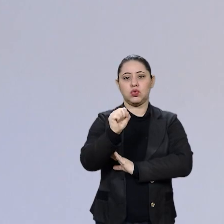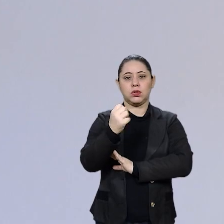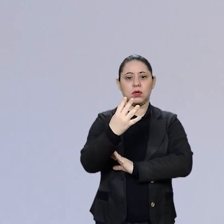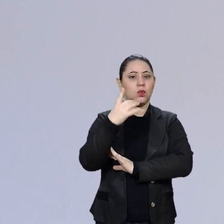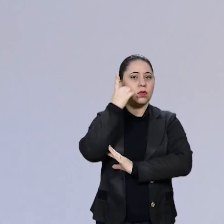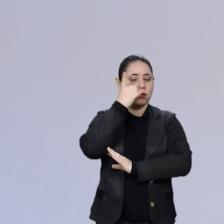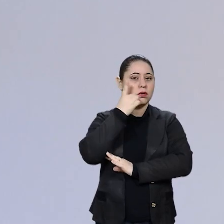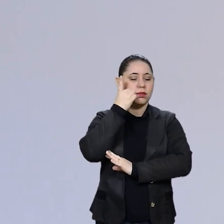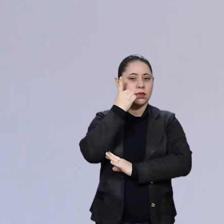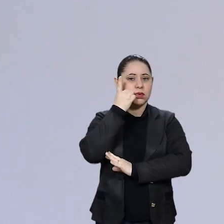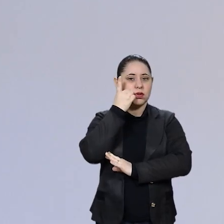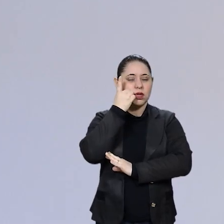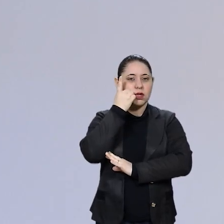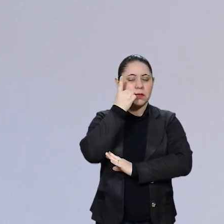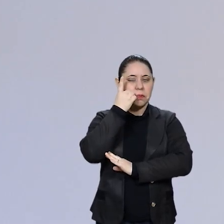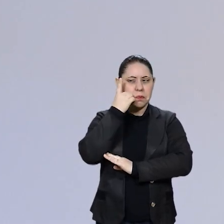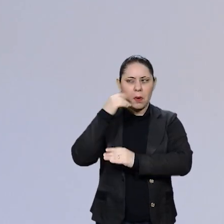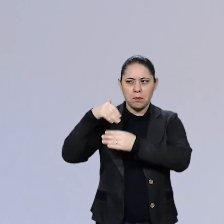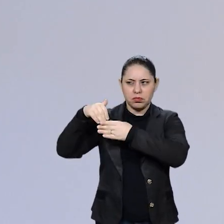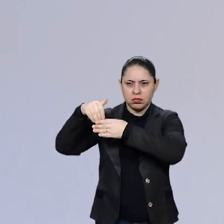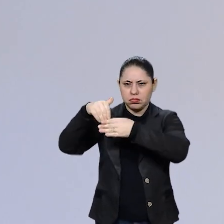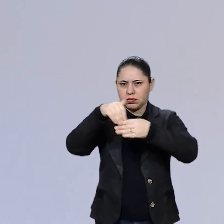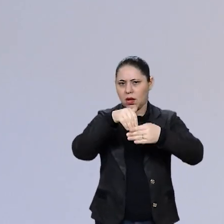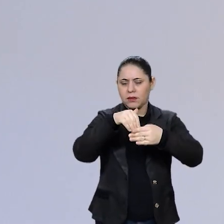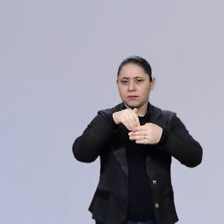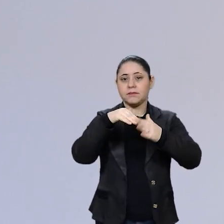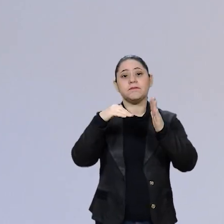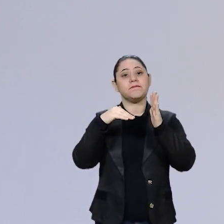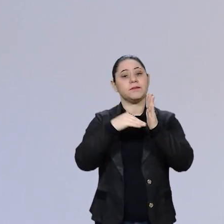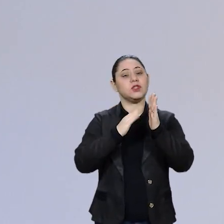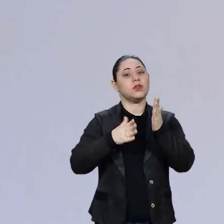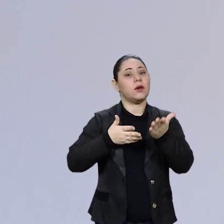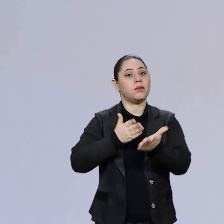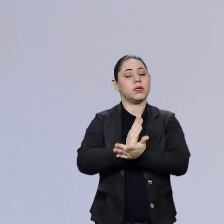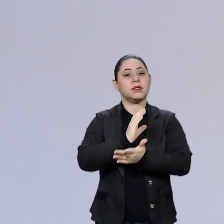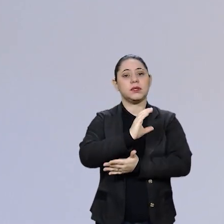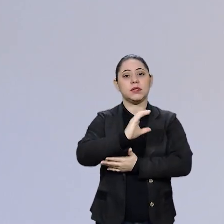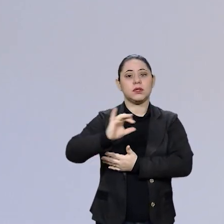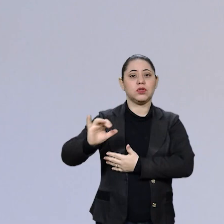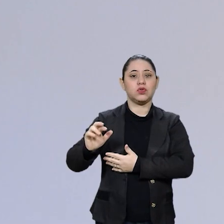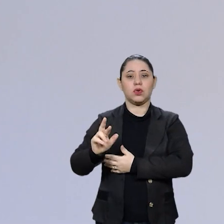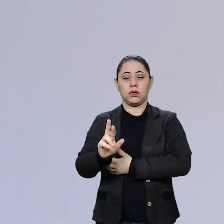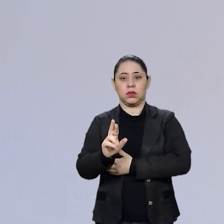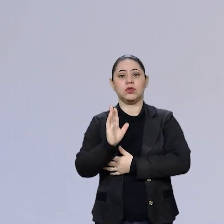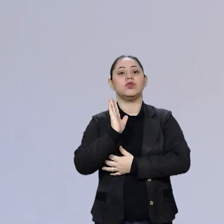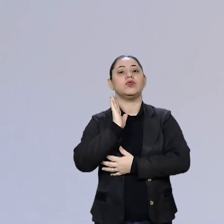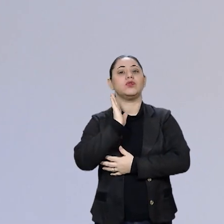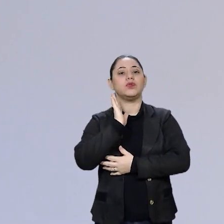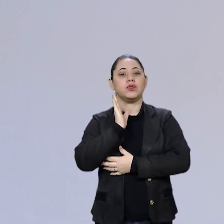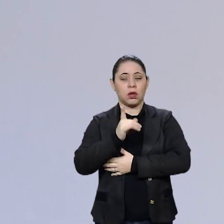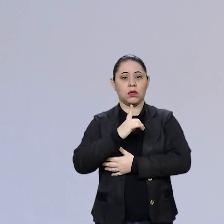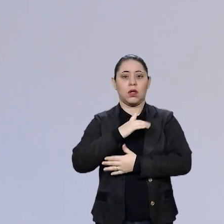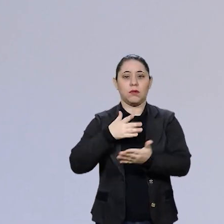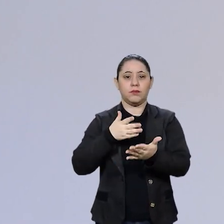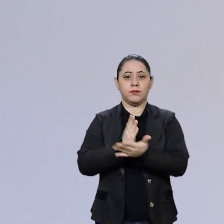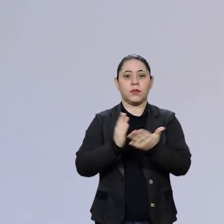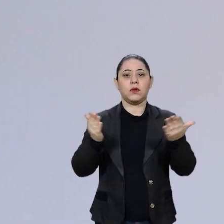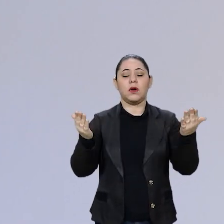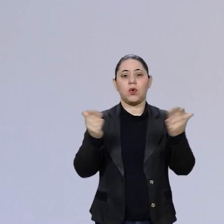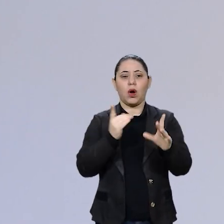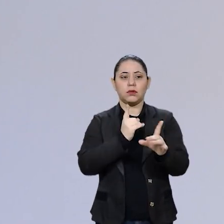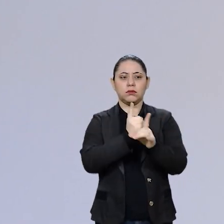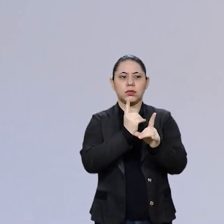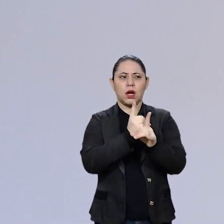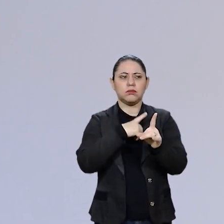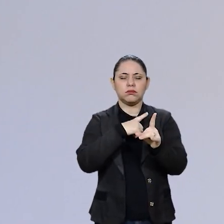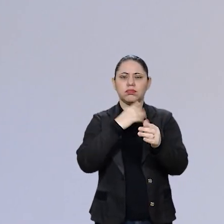Câmara, e ela já passou pela CCJ, como você muito bem disse, já está aprovada, agora ela encontra-se na Comissão Especial de Análise de